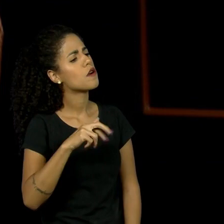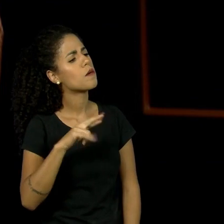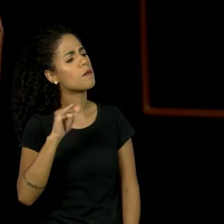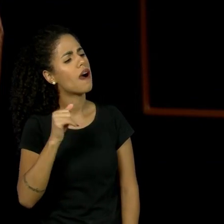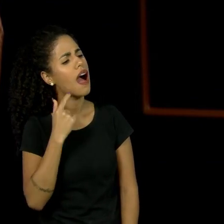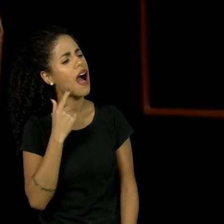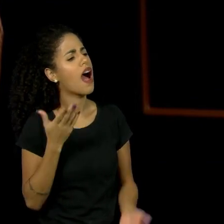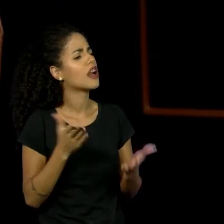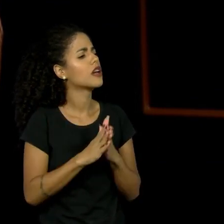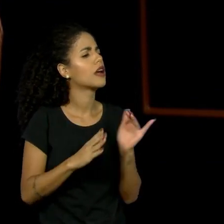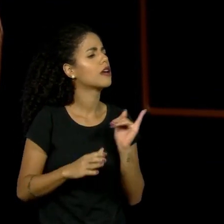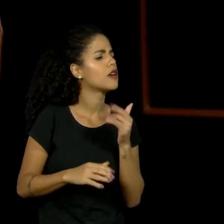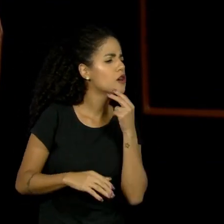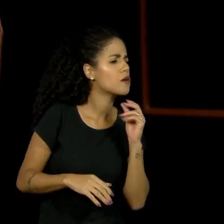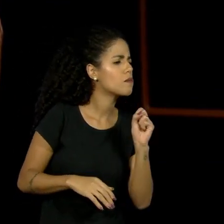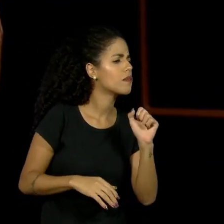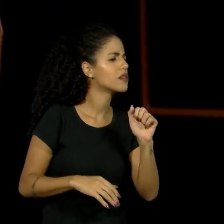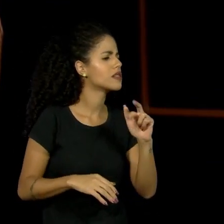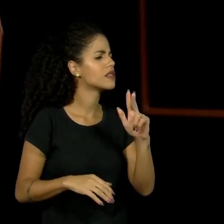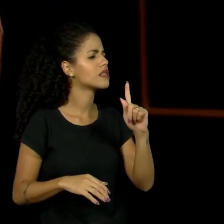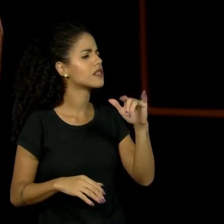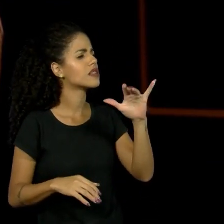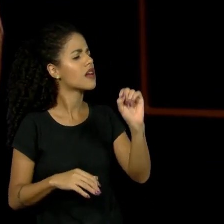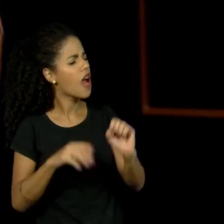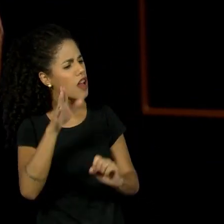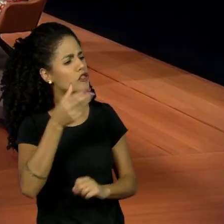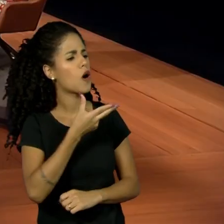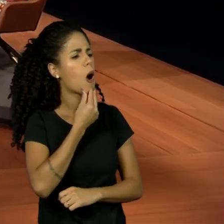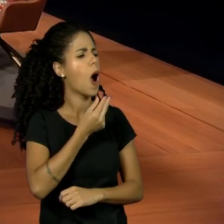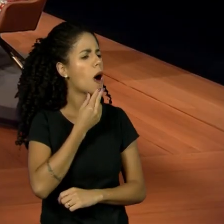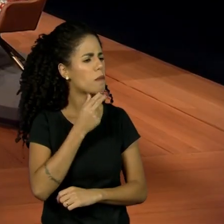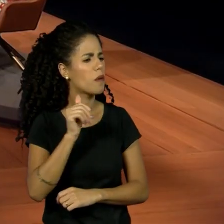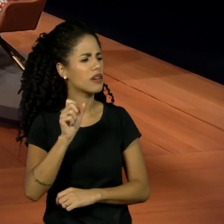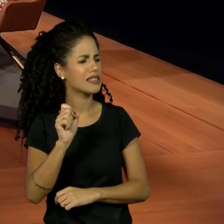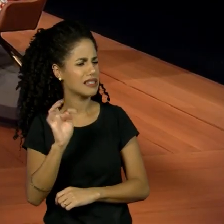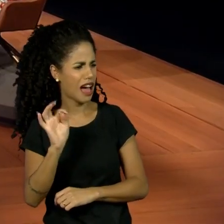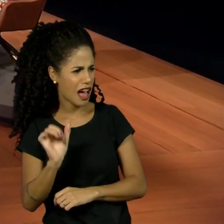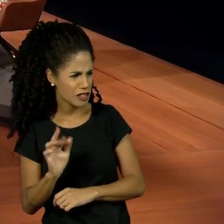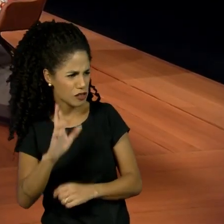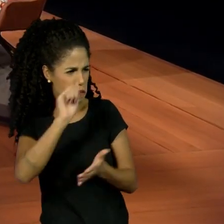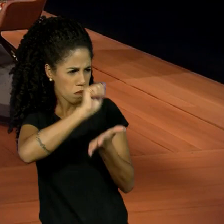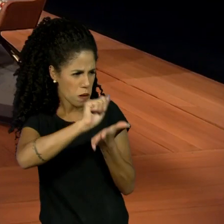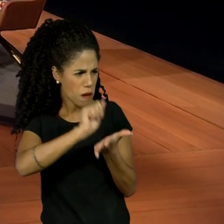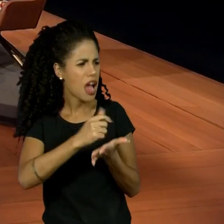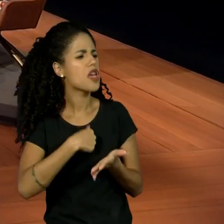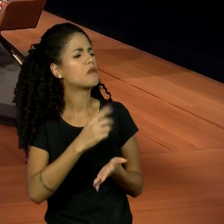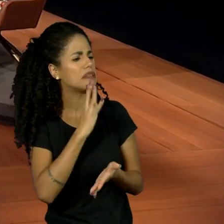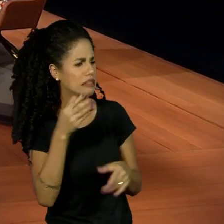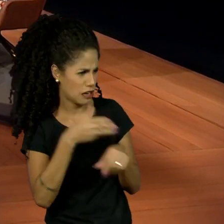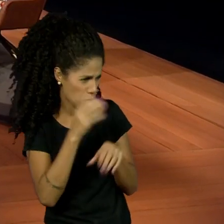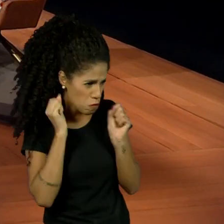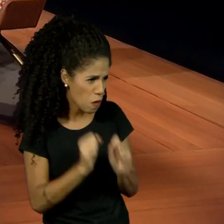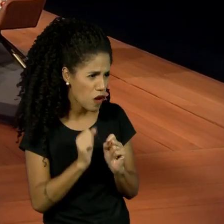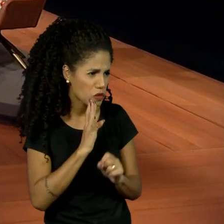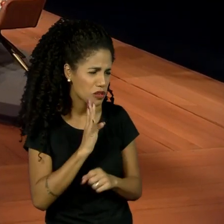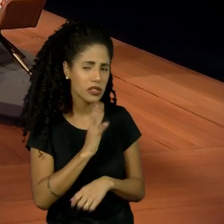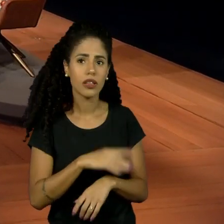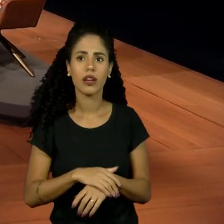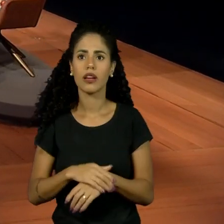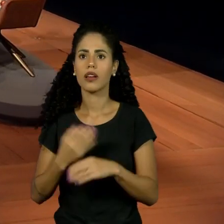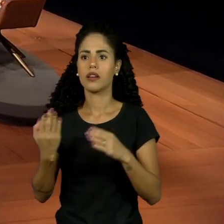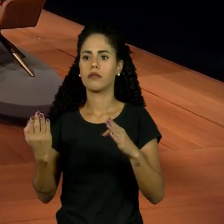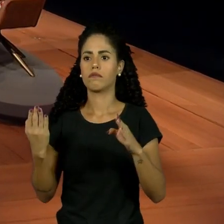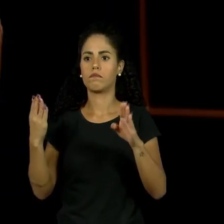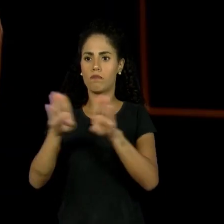Sérgio Odair Assad, o seu Piazzolla compôs uma música para ele, será que eu posso entrar, que eu posso conhecê-lo? Fecha a